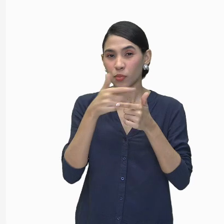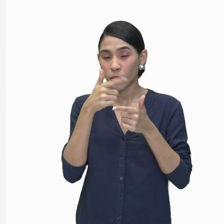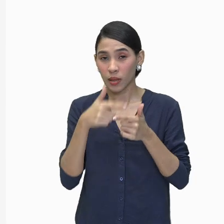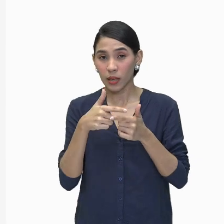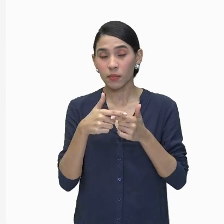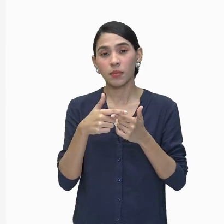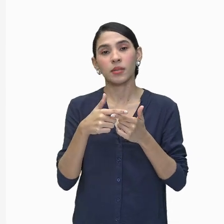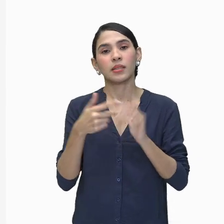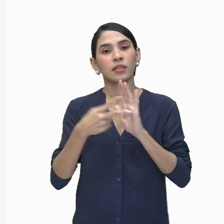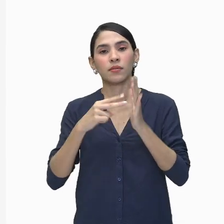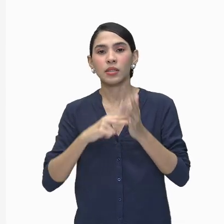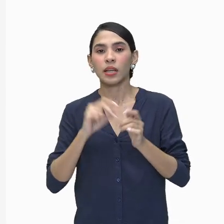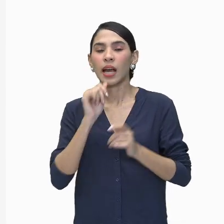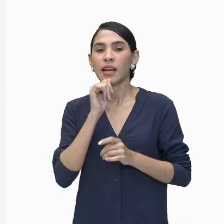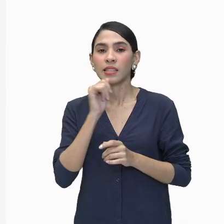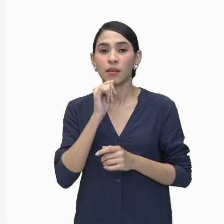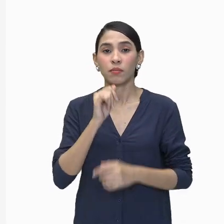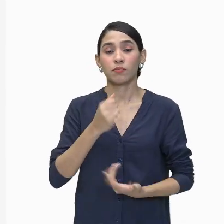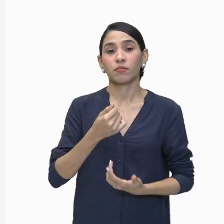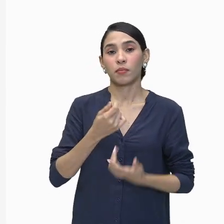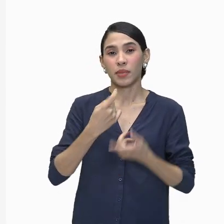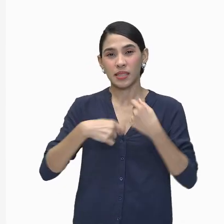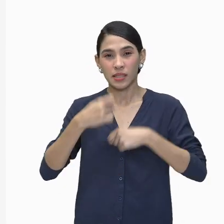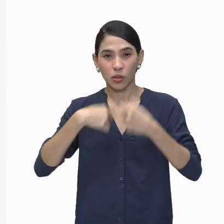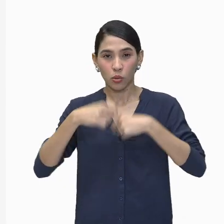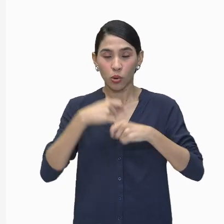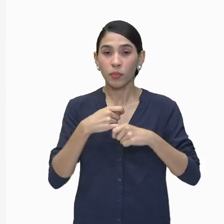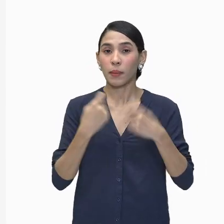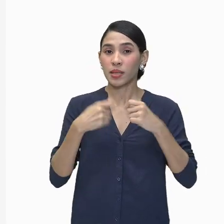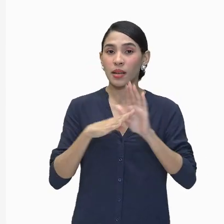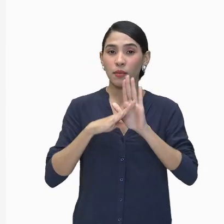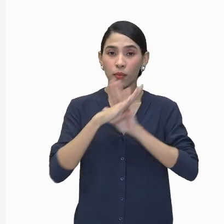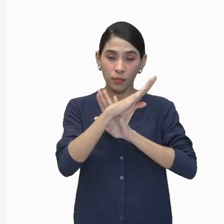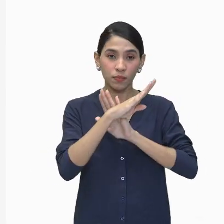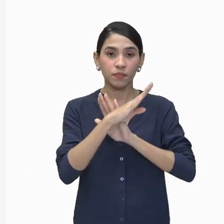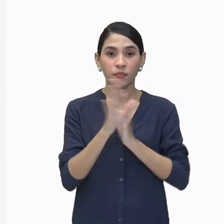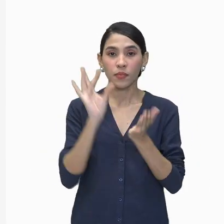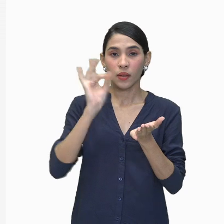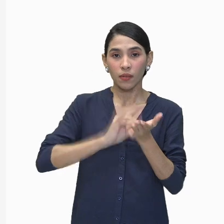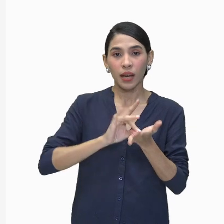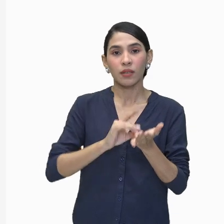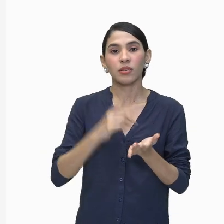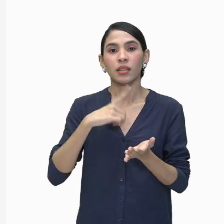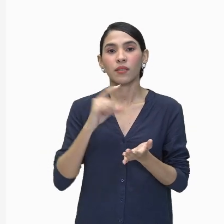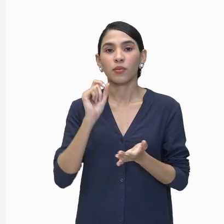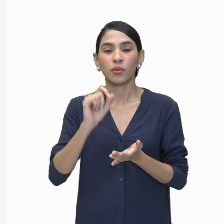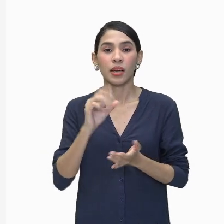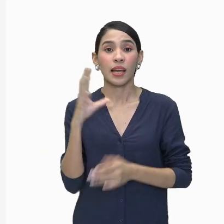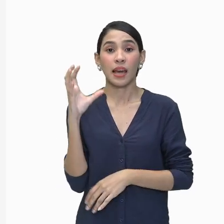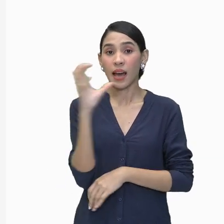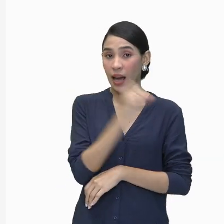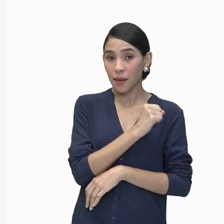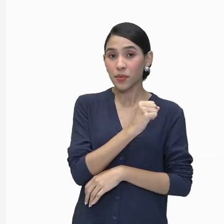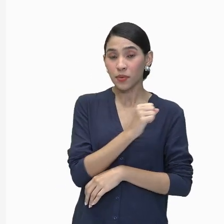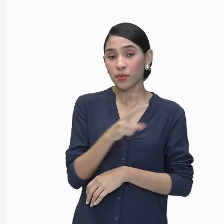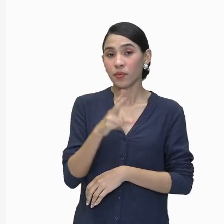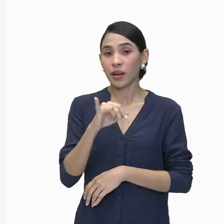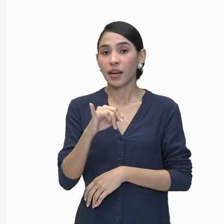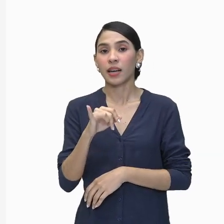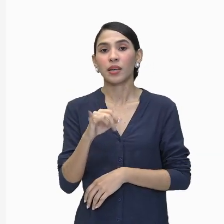política econômica que deveria fazer o Brasil crescer, e que de fato iniciou crescendo de um modo muito rápido, vai